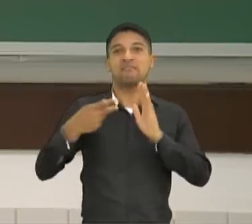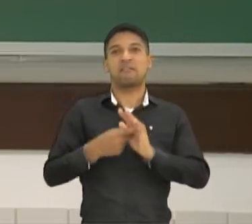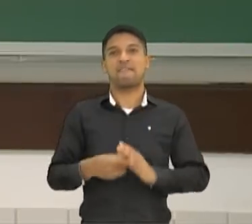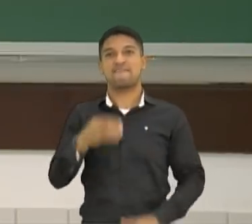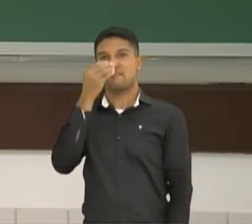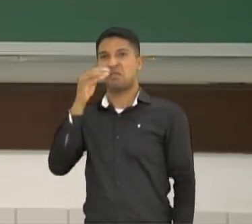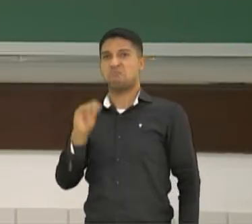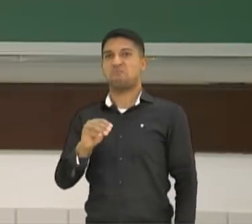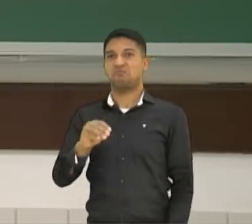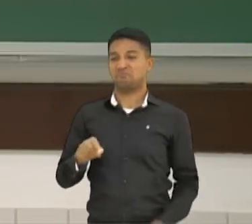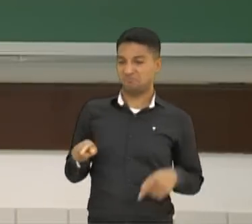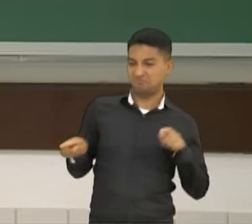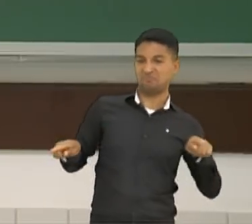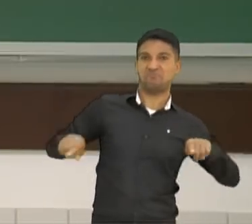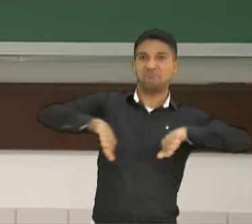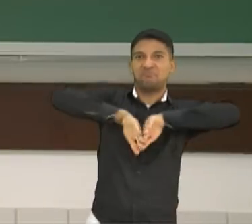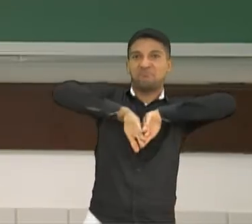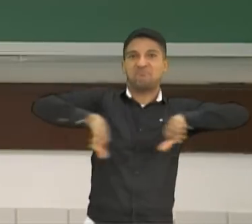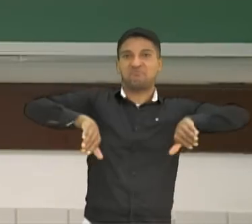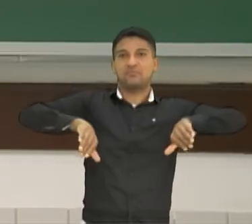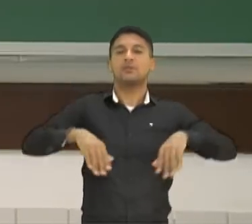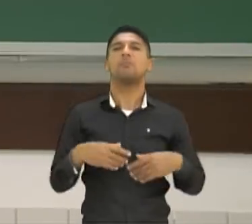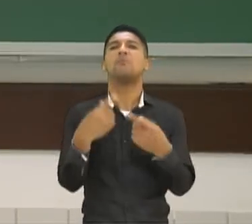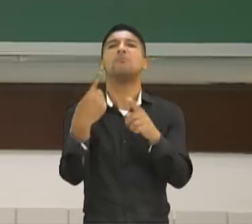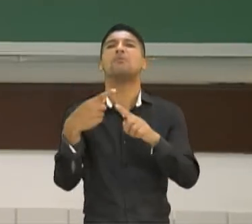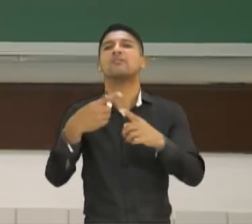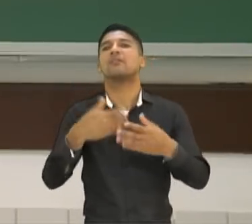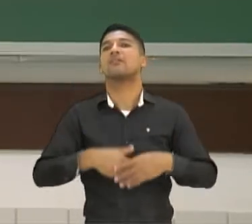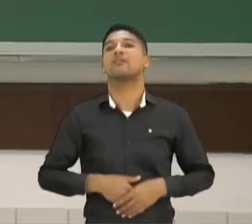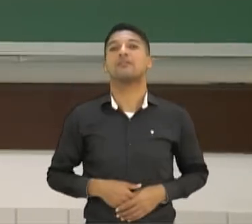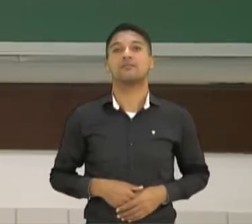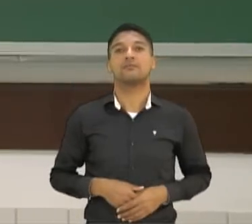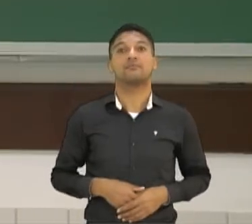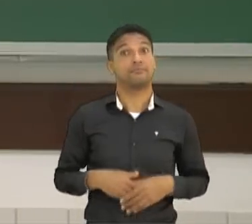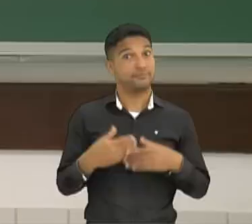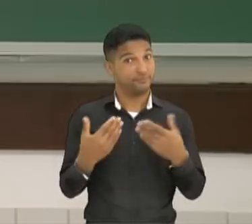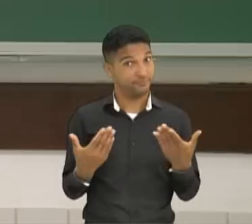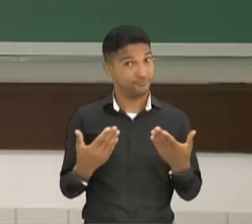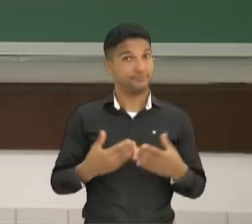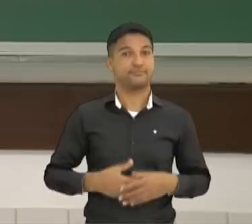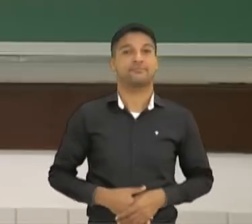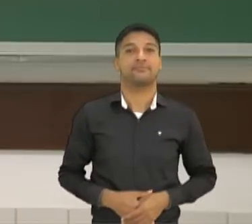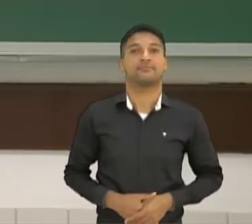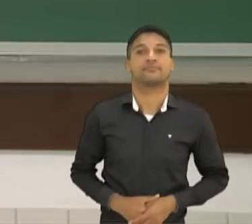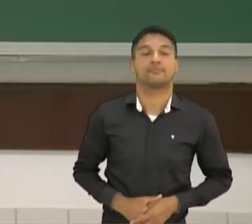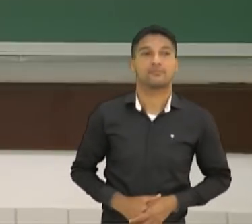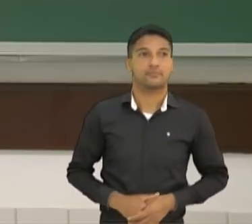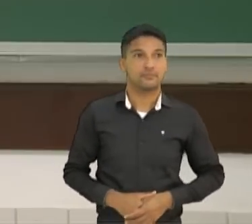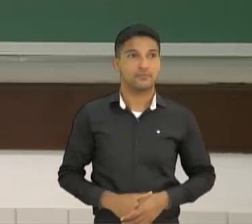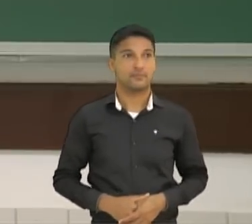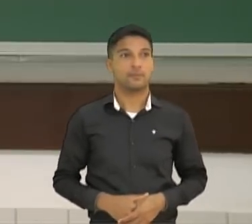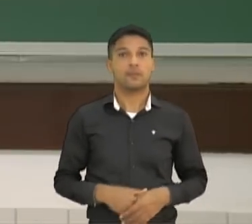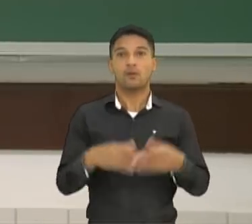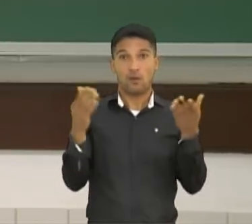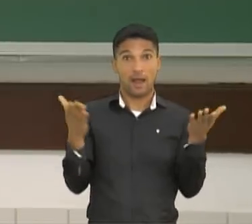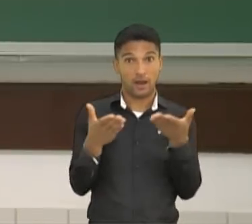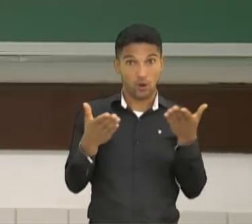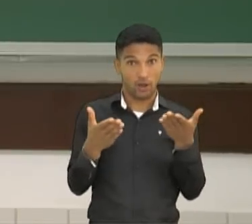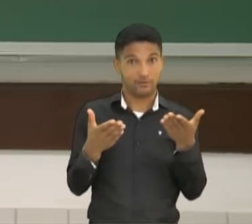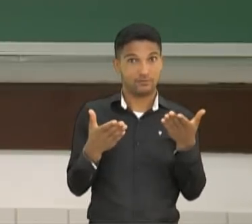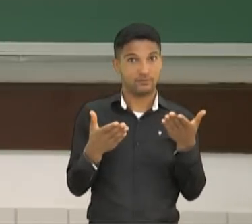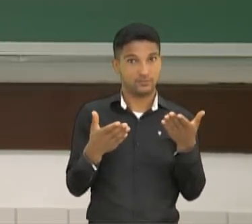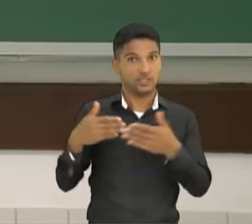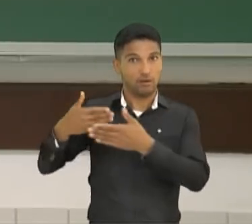aí de uma forma racional essa associação. Tá? Então, com base nisso, vou lançar aí para vocês um outro desafio,